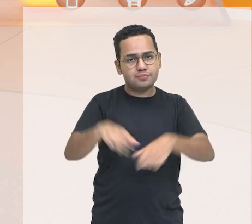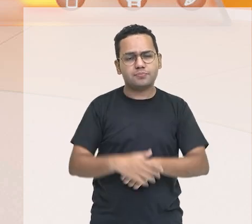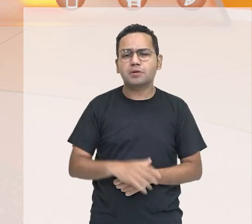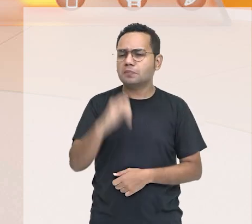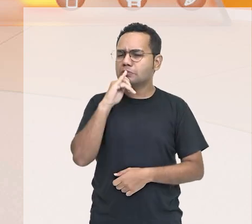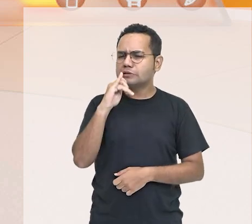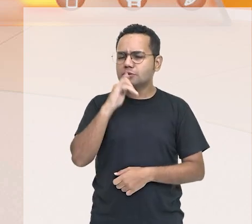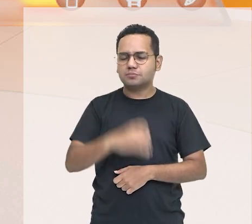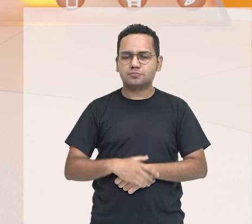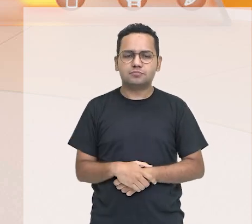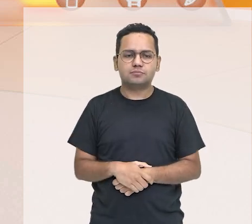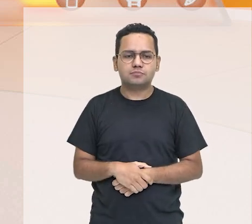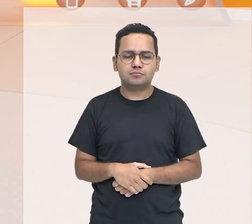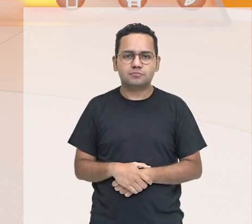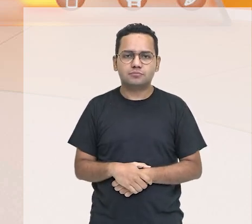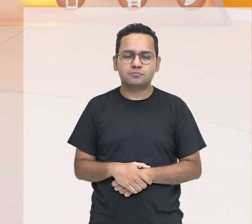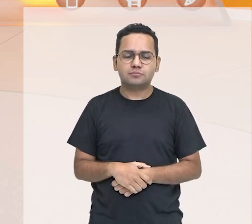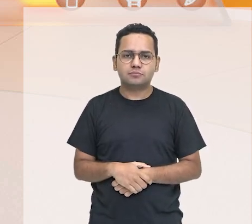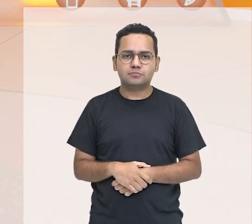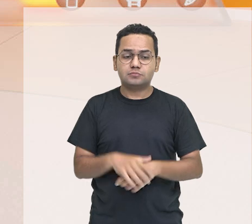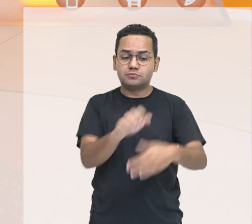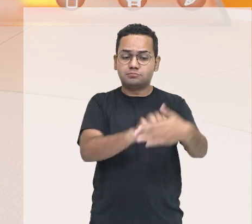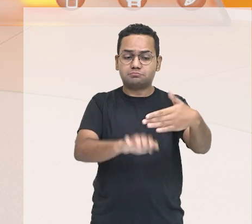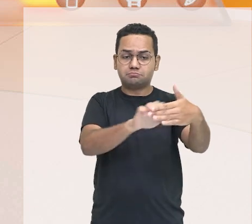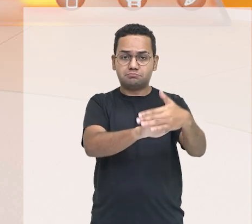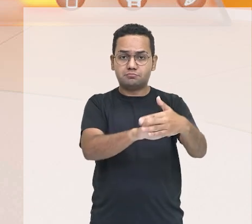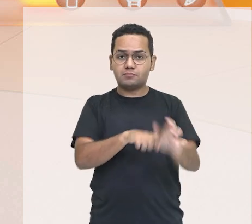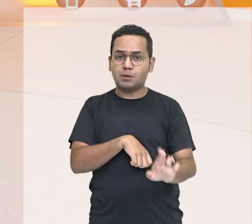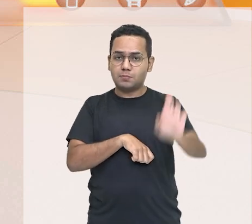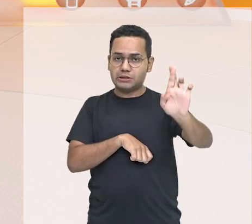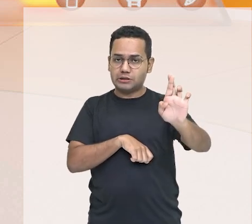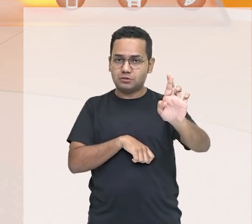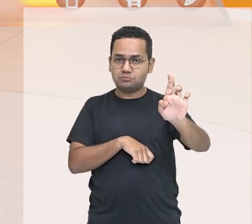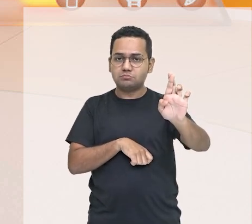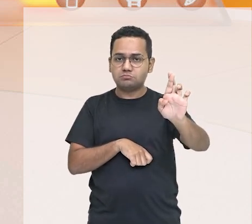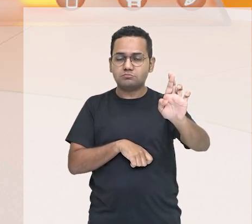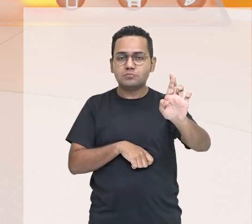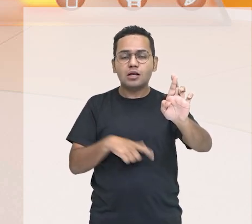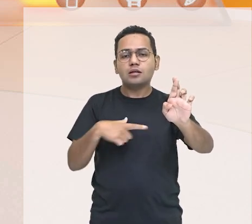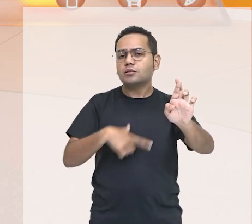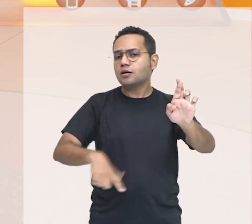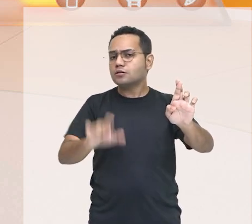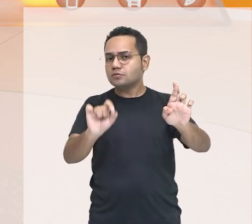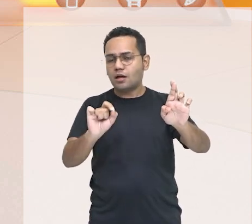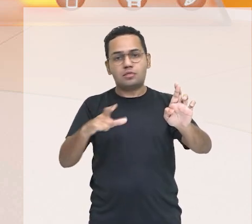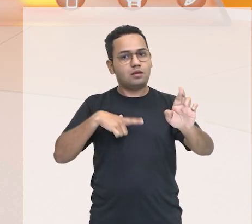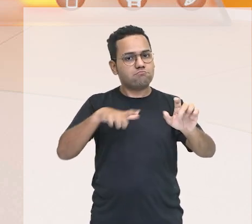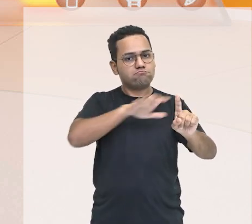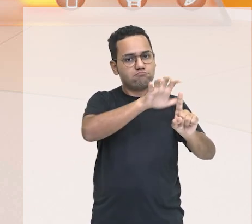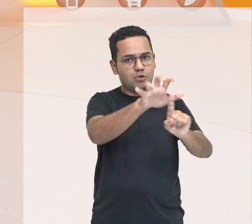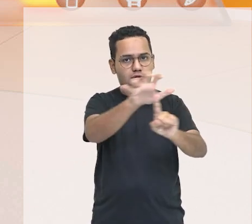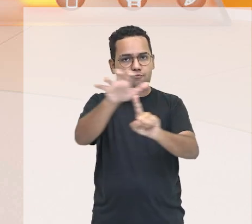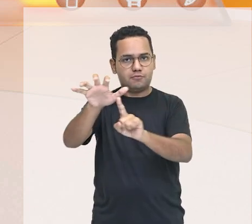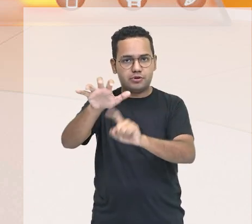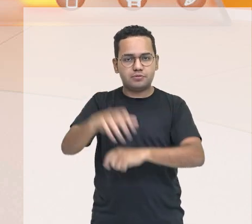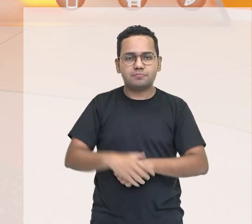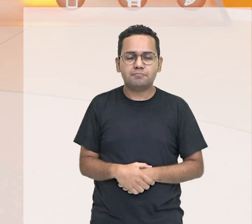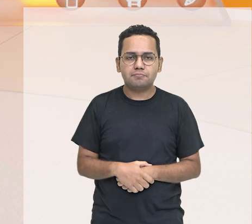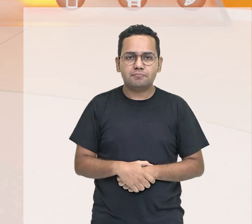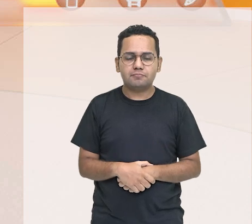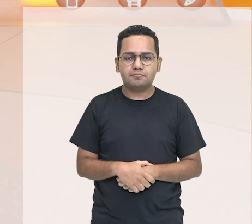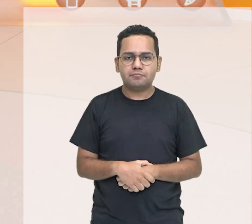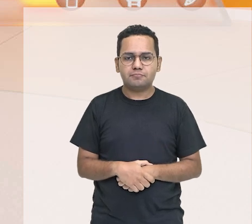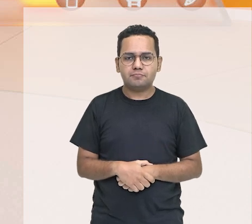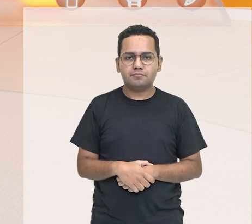por exemplo, o patrão, né, o dono da empresa, exerce esse poder que ele tem como dono